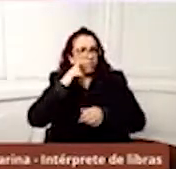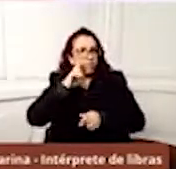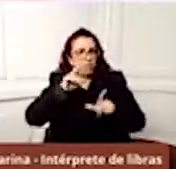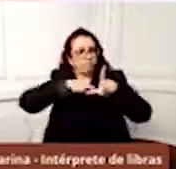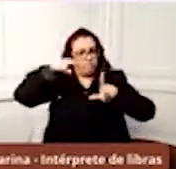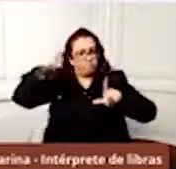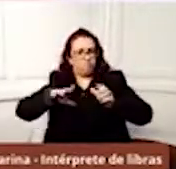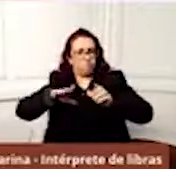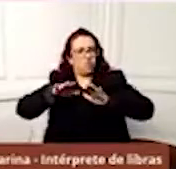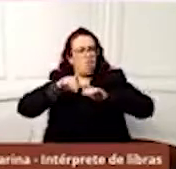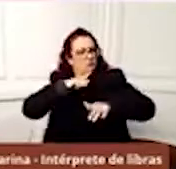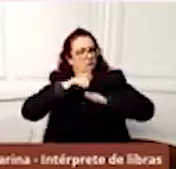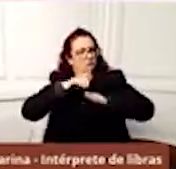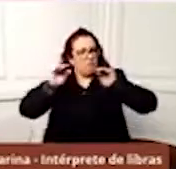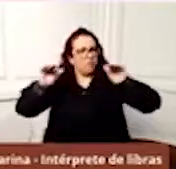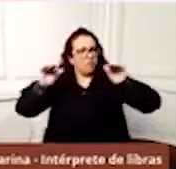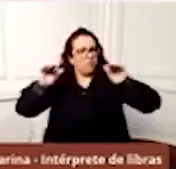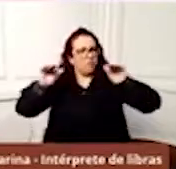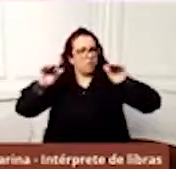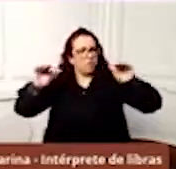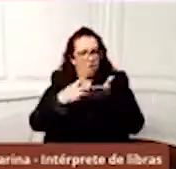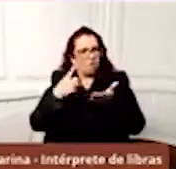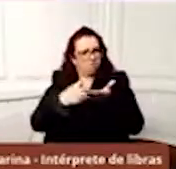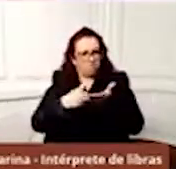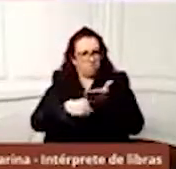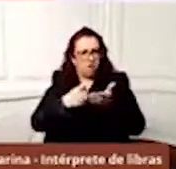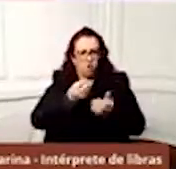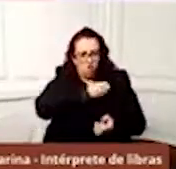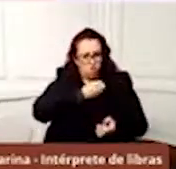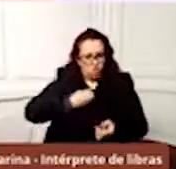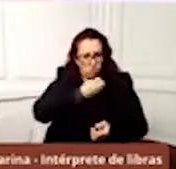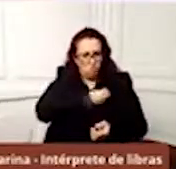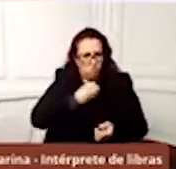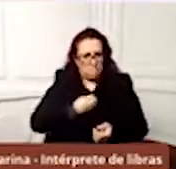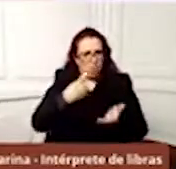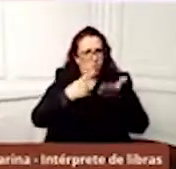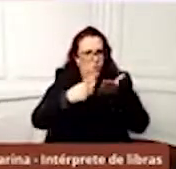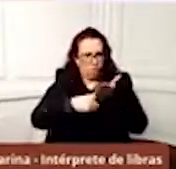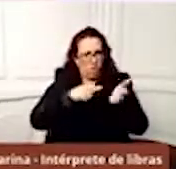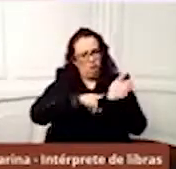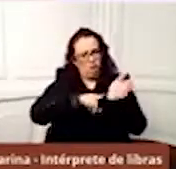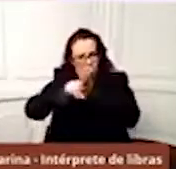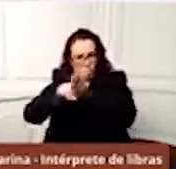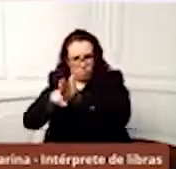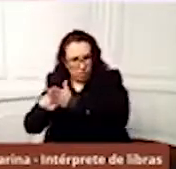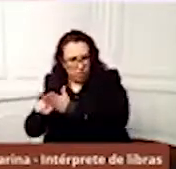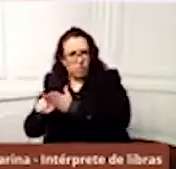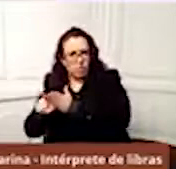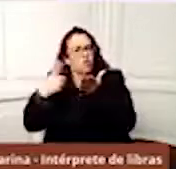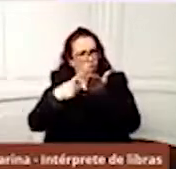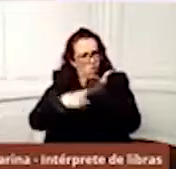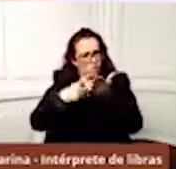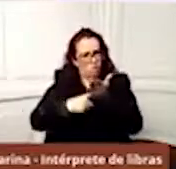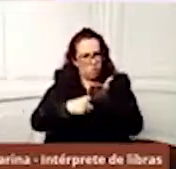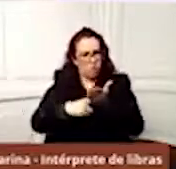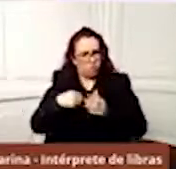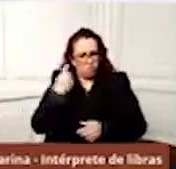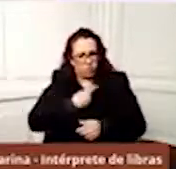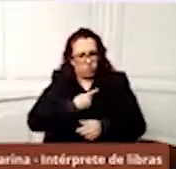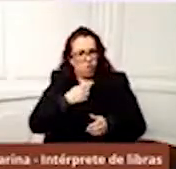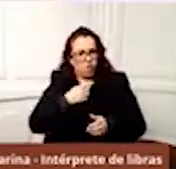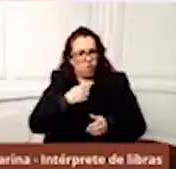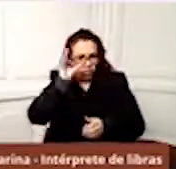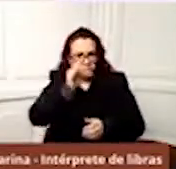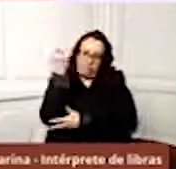pesquisa está dizendo. Na verdade, um número confirma o outro, né? A pesquisa confirma o que a gente está observando, o que a gente está observando, na realidade, confirma o que a pesquisa está